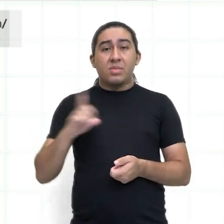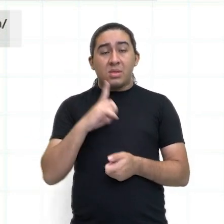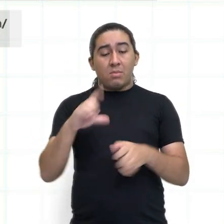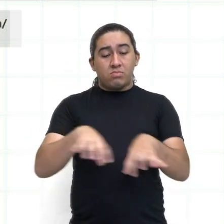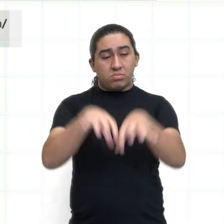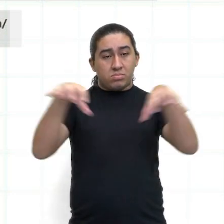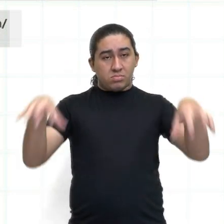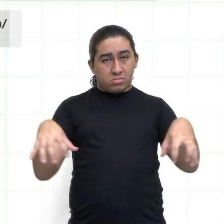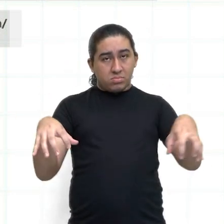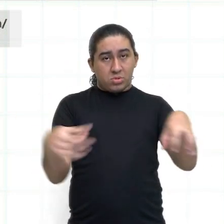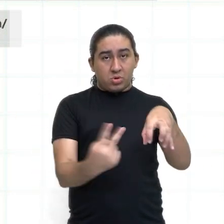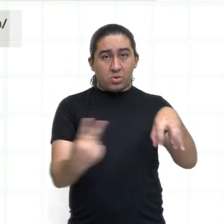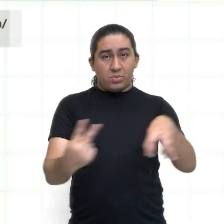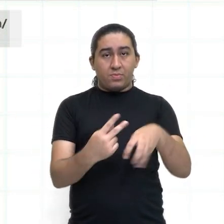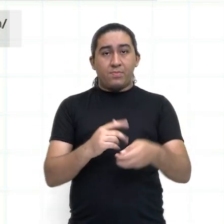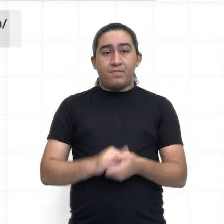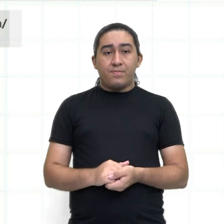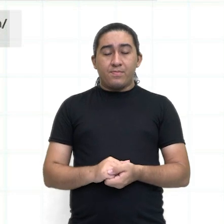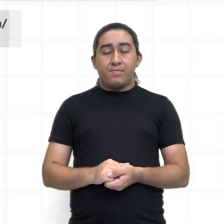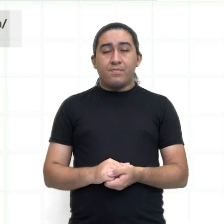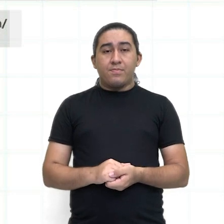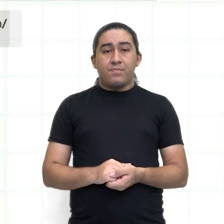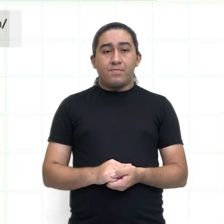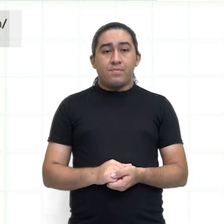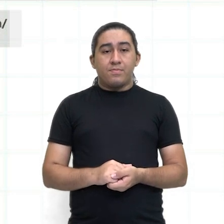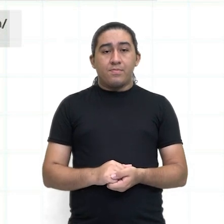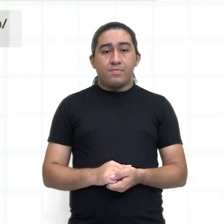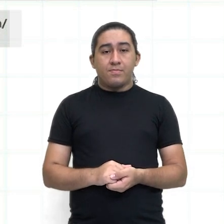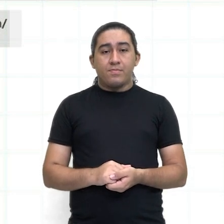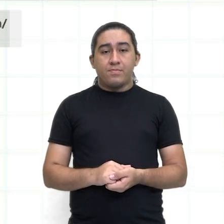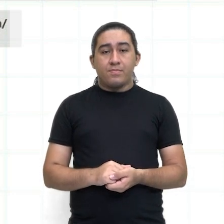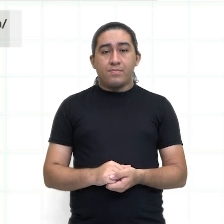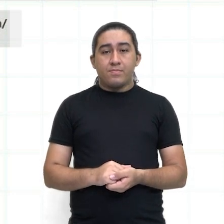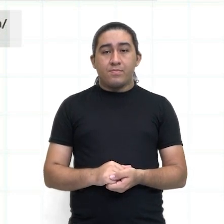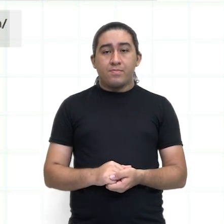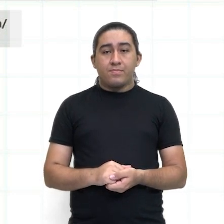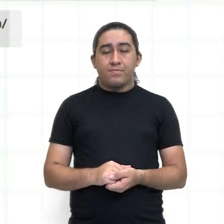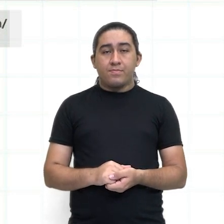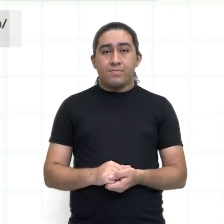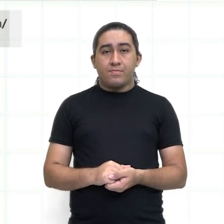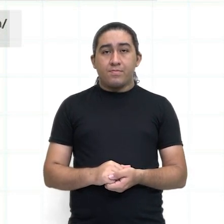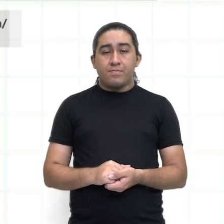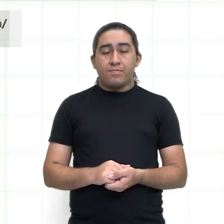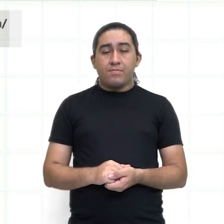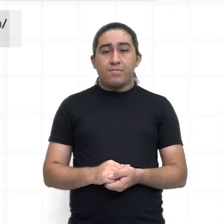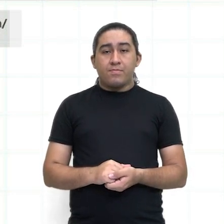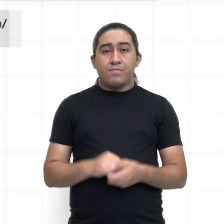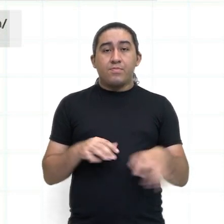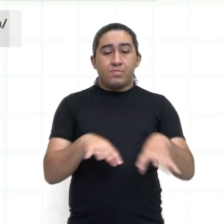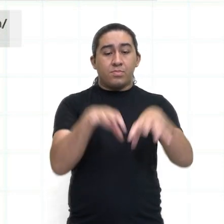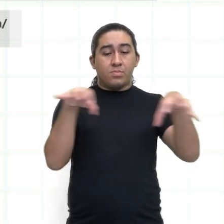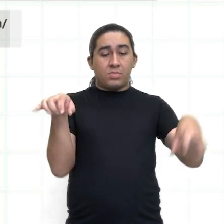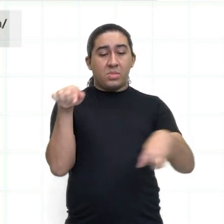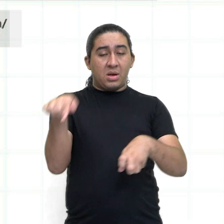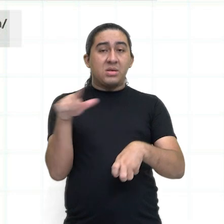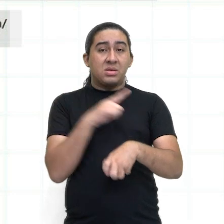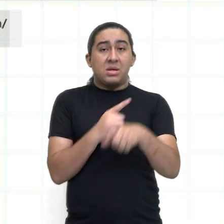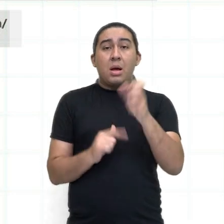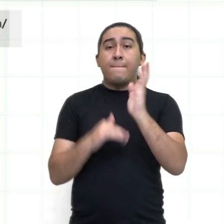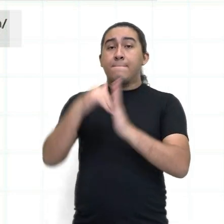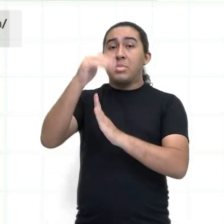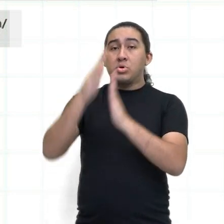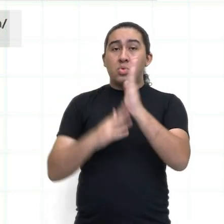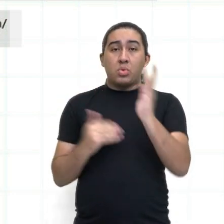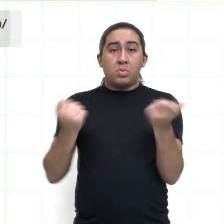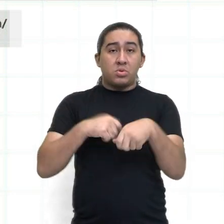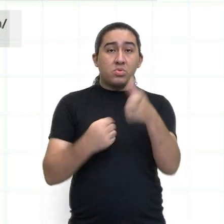cubismo analítico e nós temos o cubismo sintético. No cubismo sintético, quando eles vão retomar essas imagens,